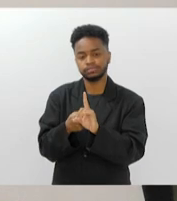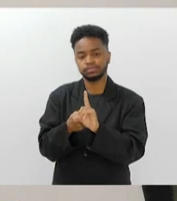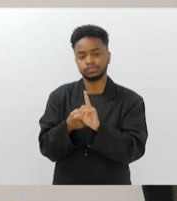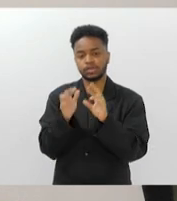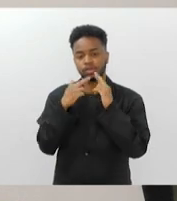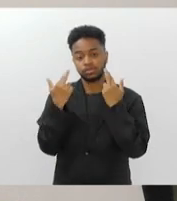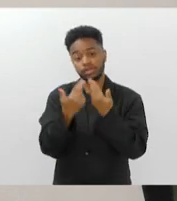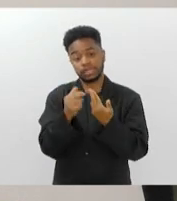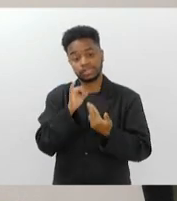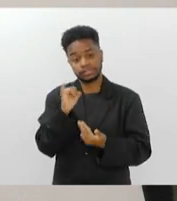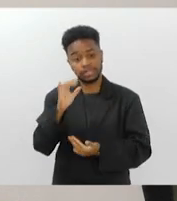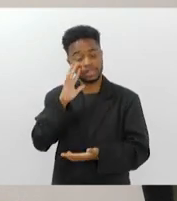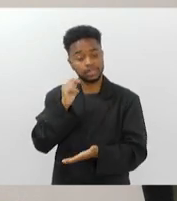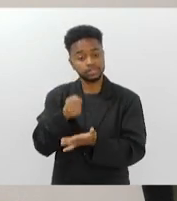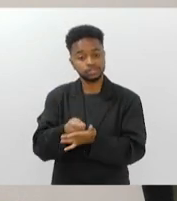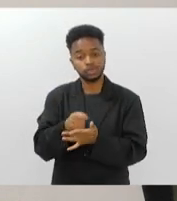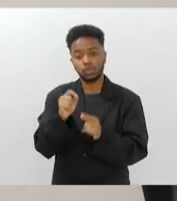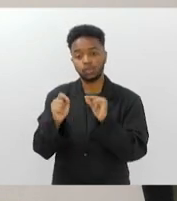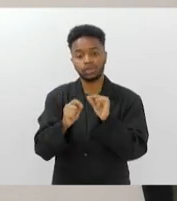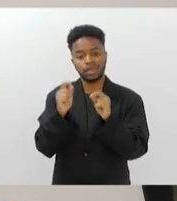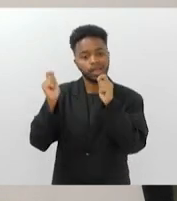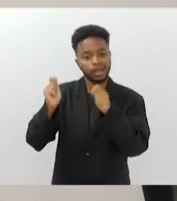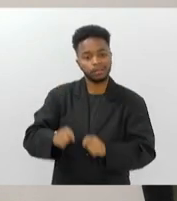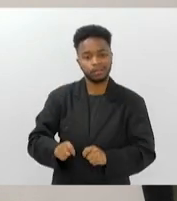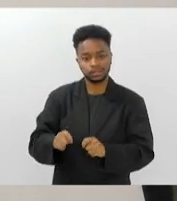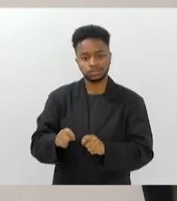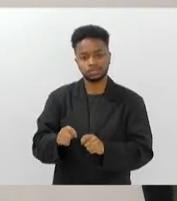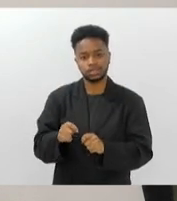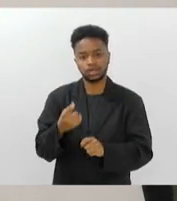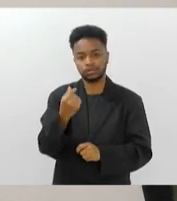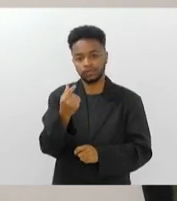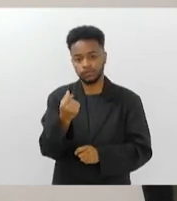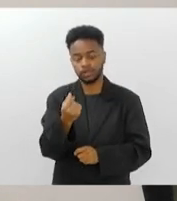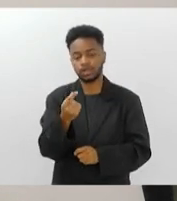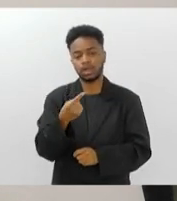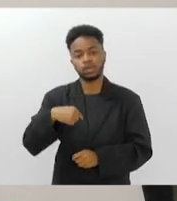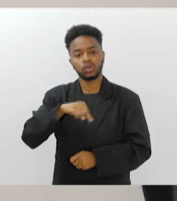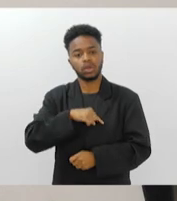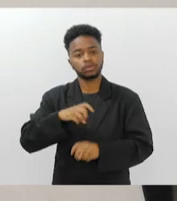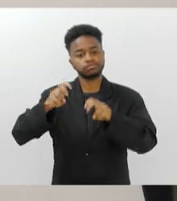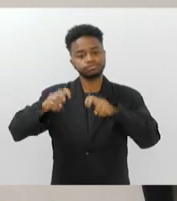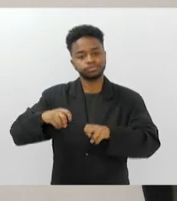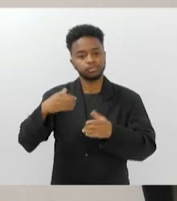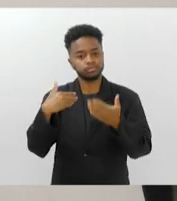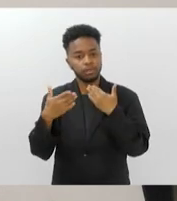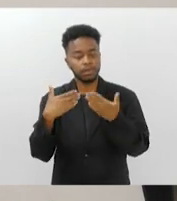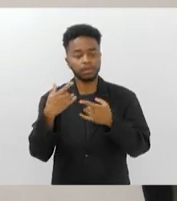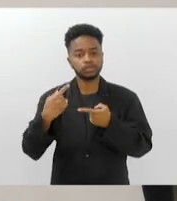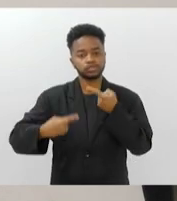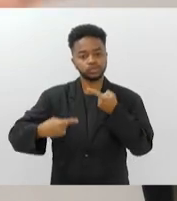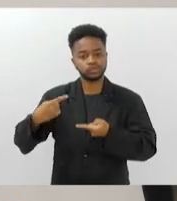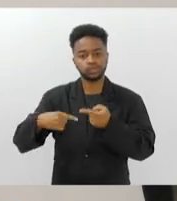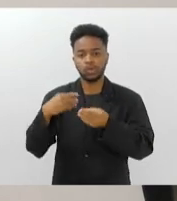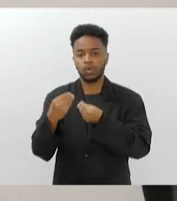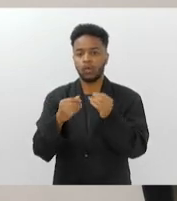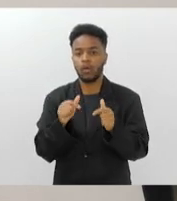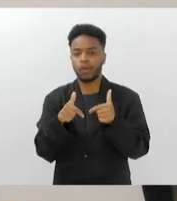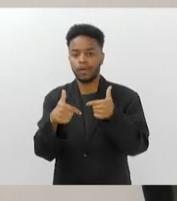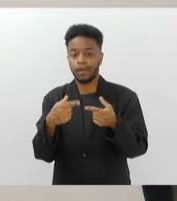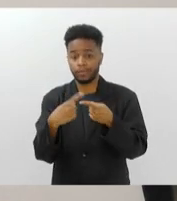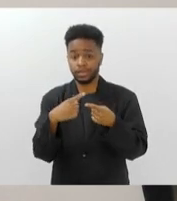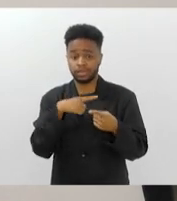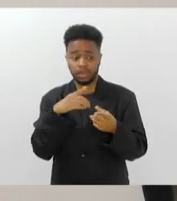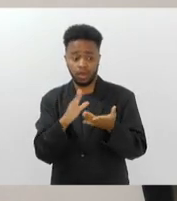nossa a nossa eh capacidade de financeira a gente sentar para discutir que ações além das que já estão